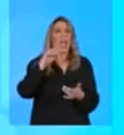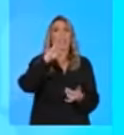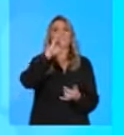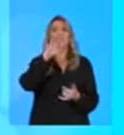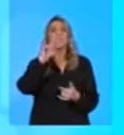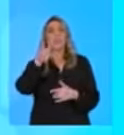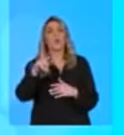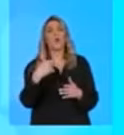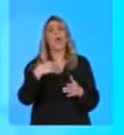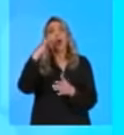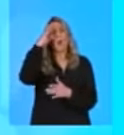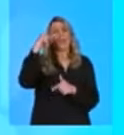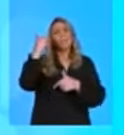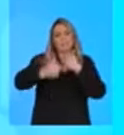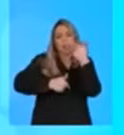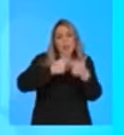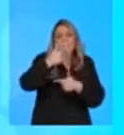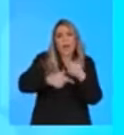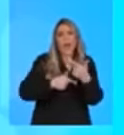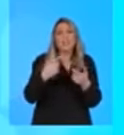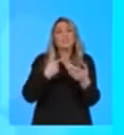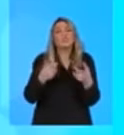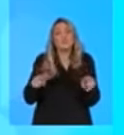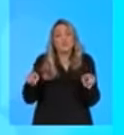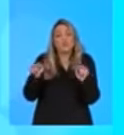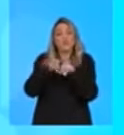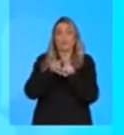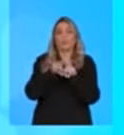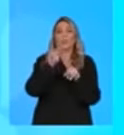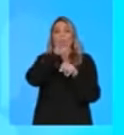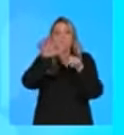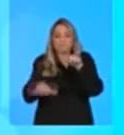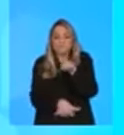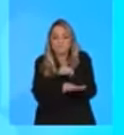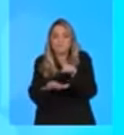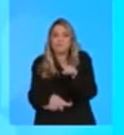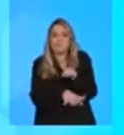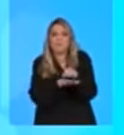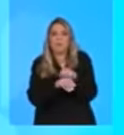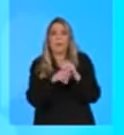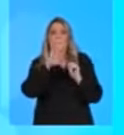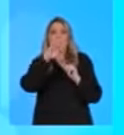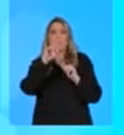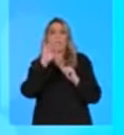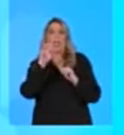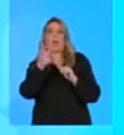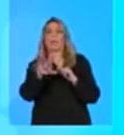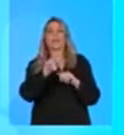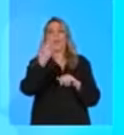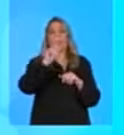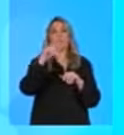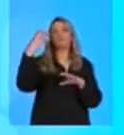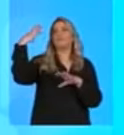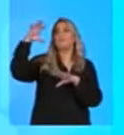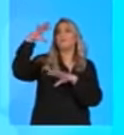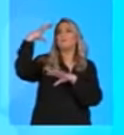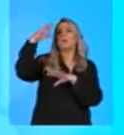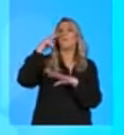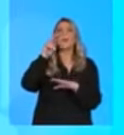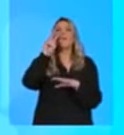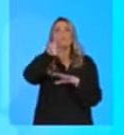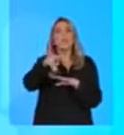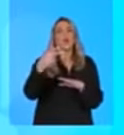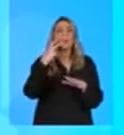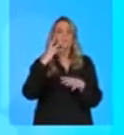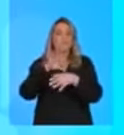municipal ela trabalhe integrada mas não subordinada a polícia militar colocar câmaras de alta precisão para gerar segurança